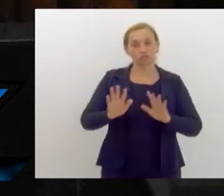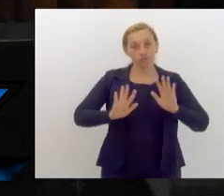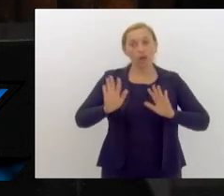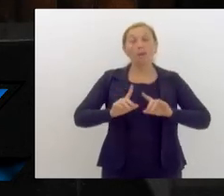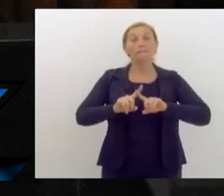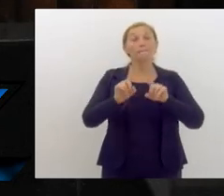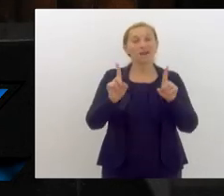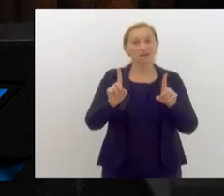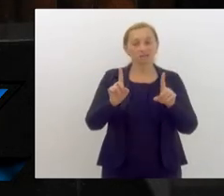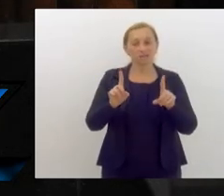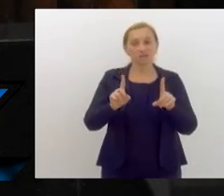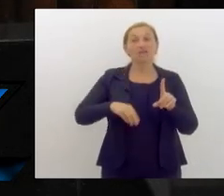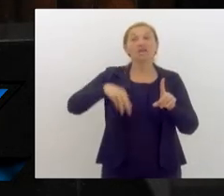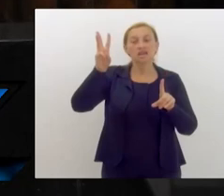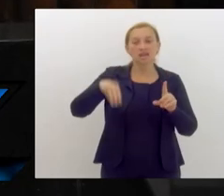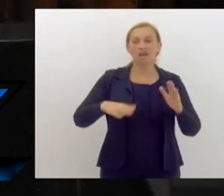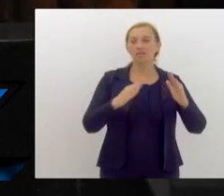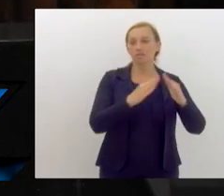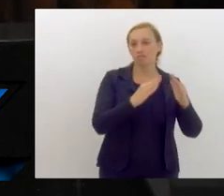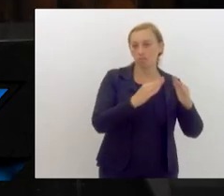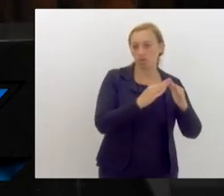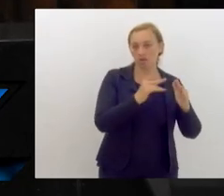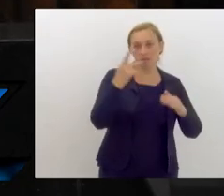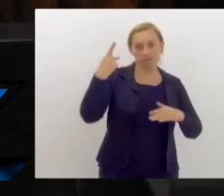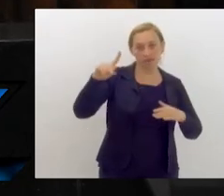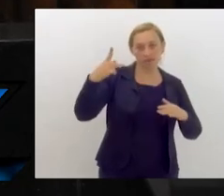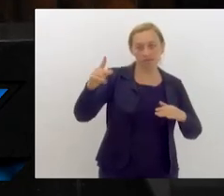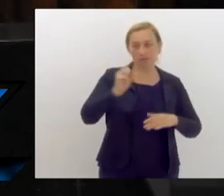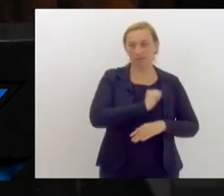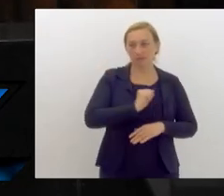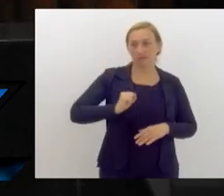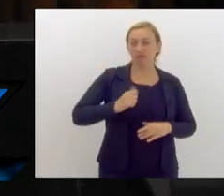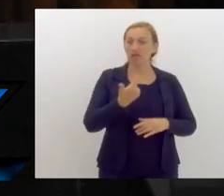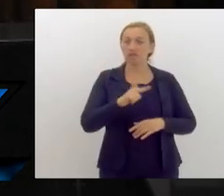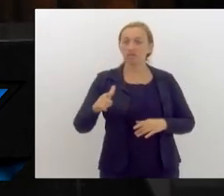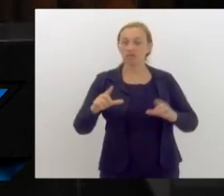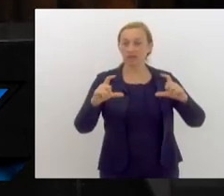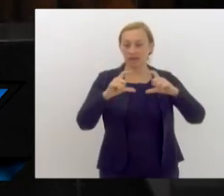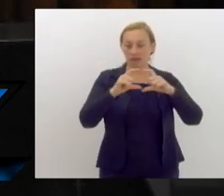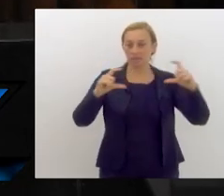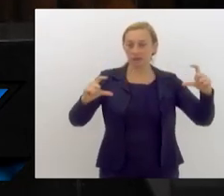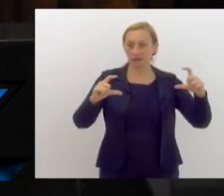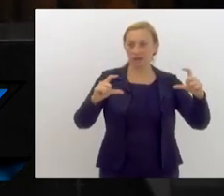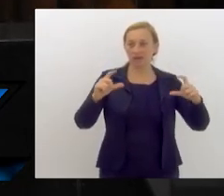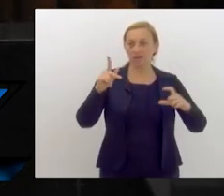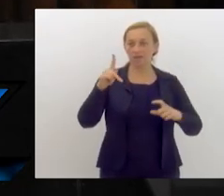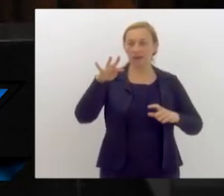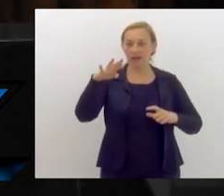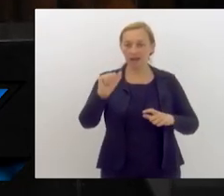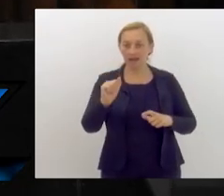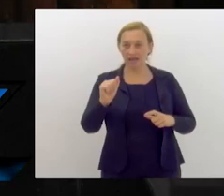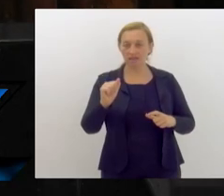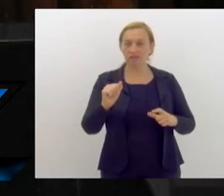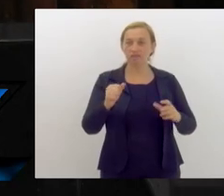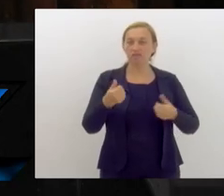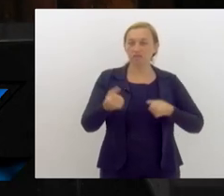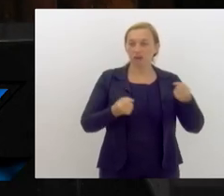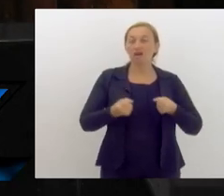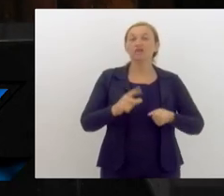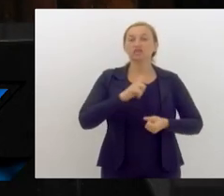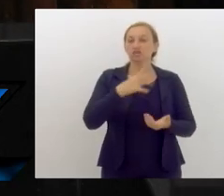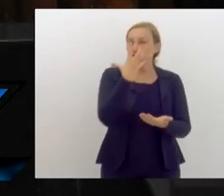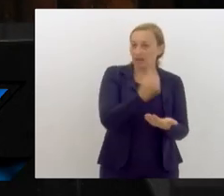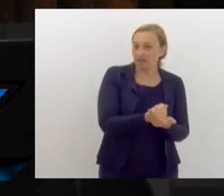só que quem mora em Paracambi Seropédica mas não tem a placa de Paracambi ou Seropédica tinha o cadastro na